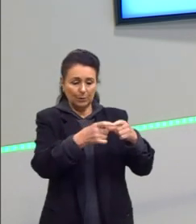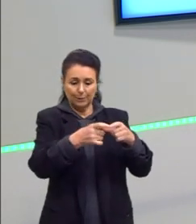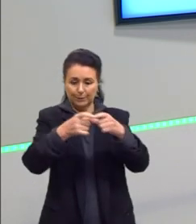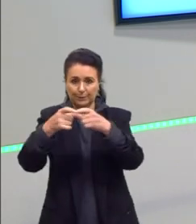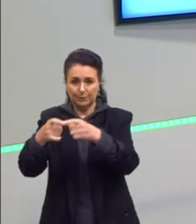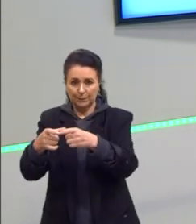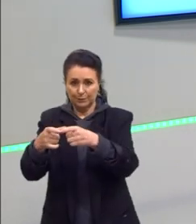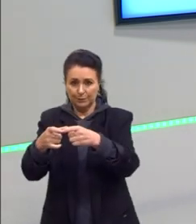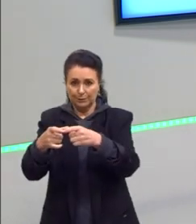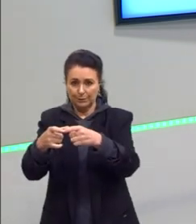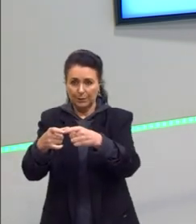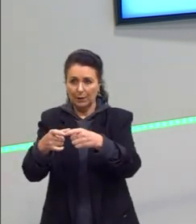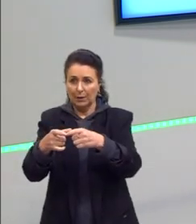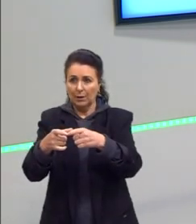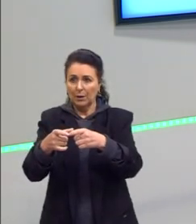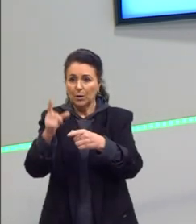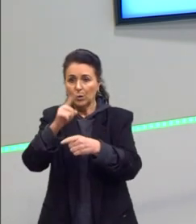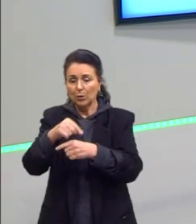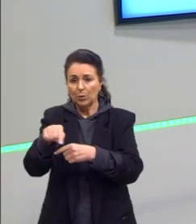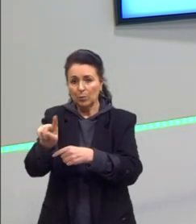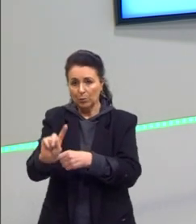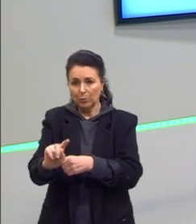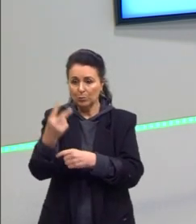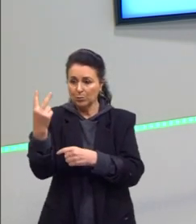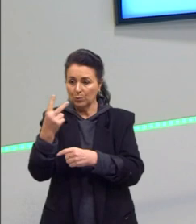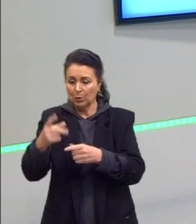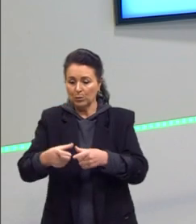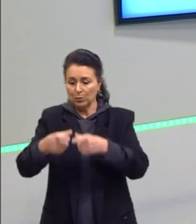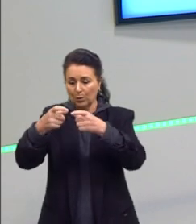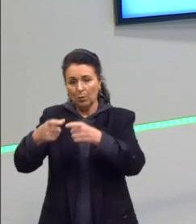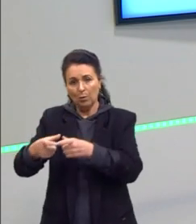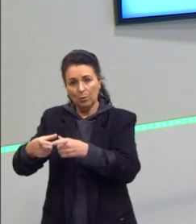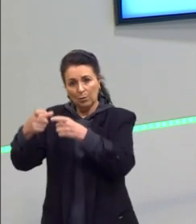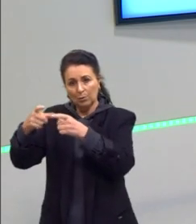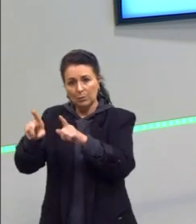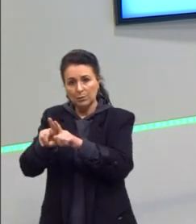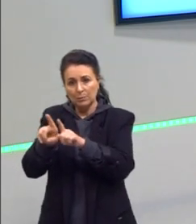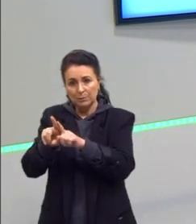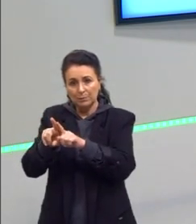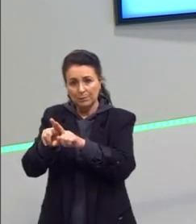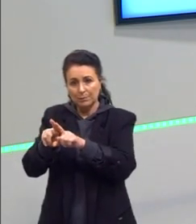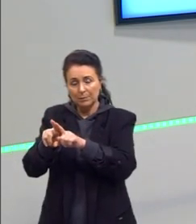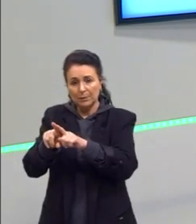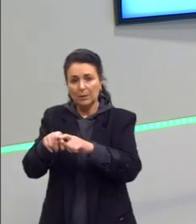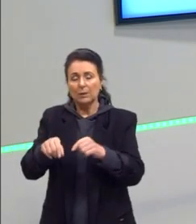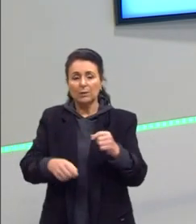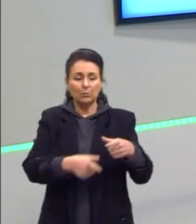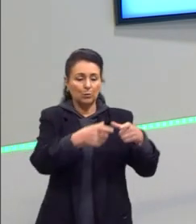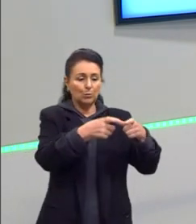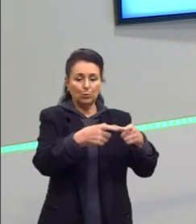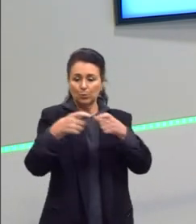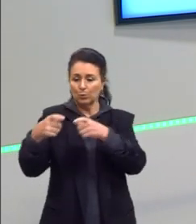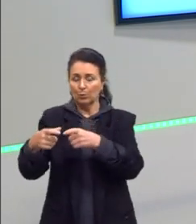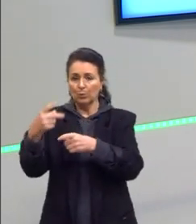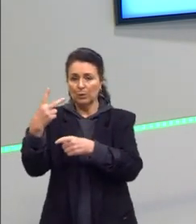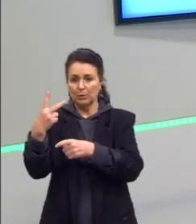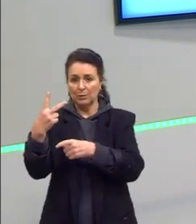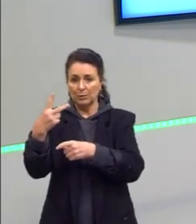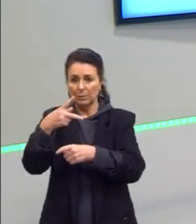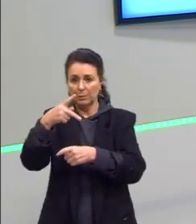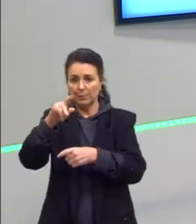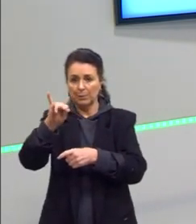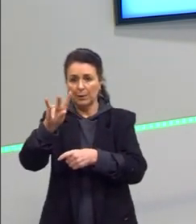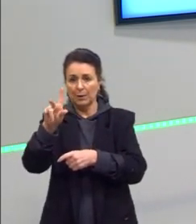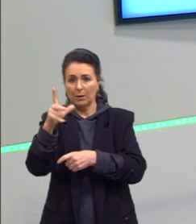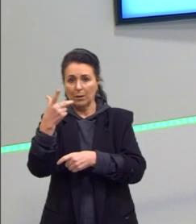ele é uma pilha e é que esses outros dois copos também é um habilitam a gente tem duas pilhas nesse circuito Tá